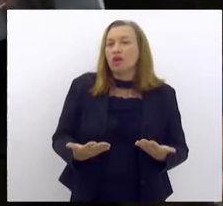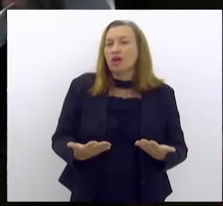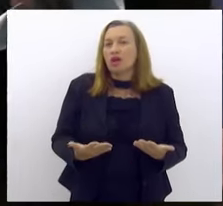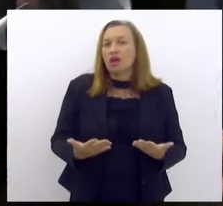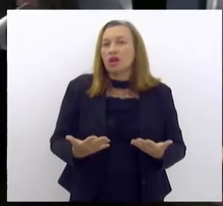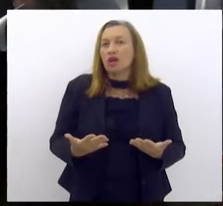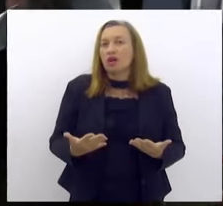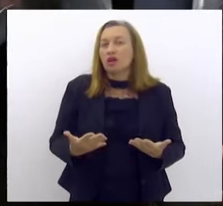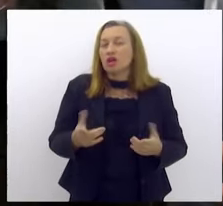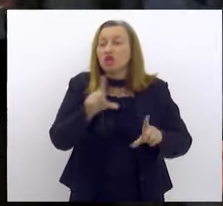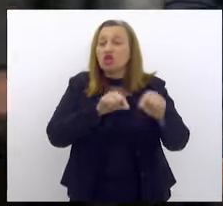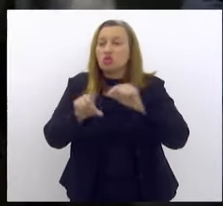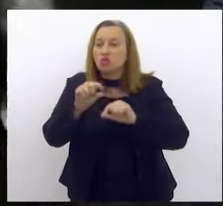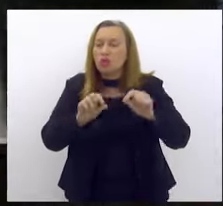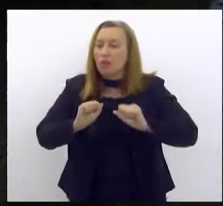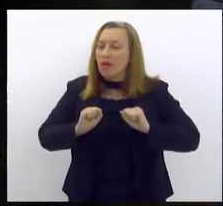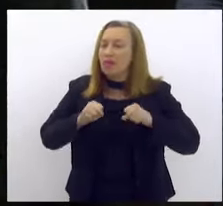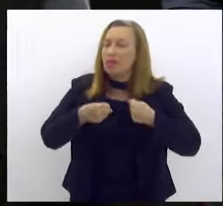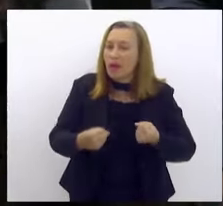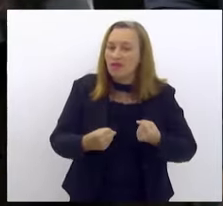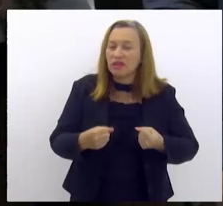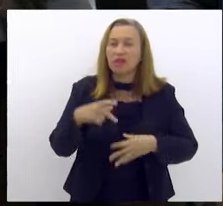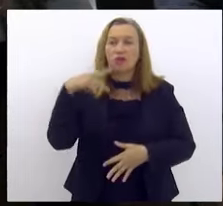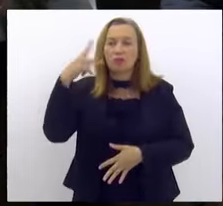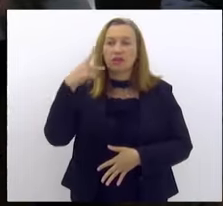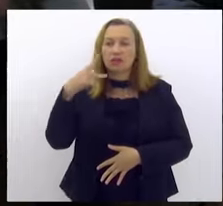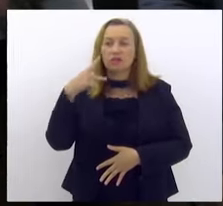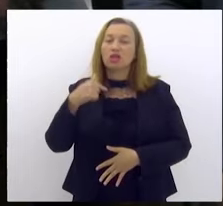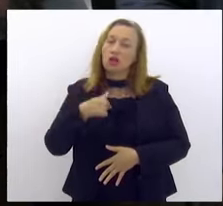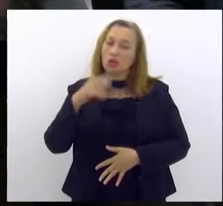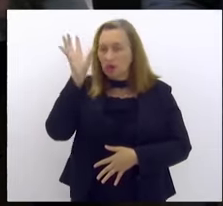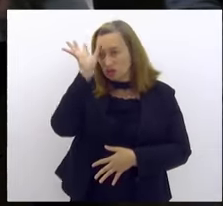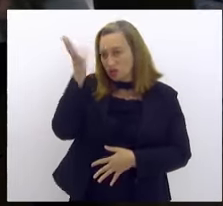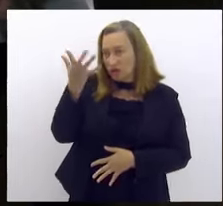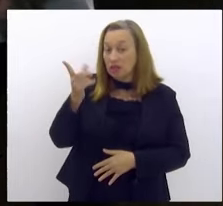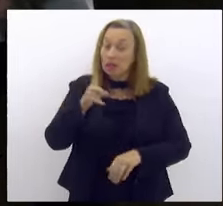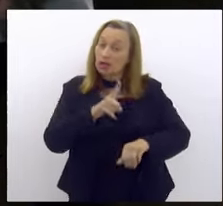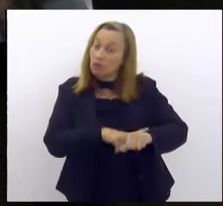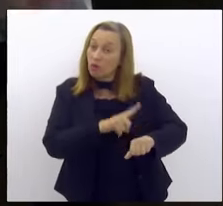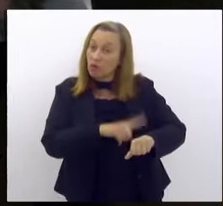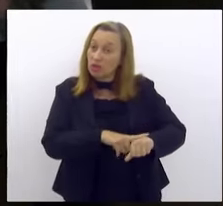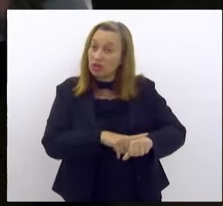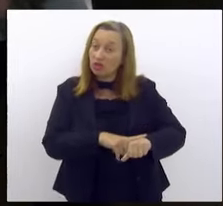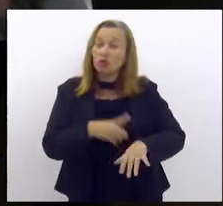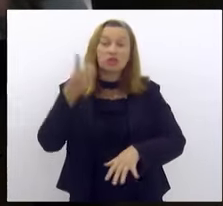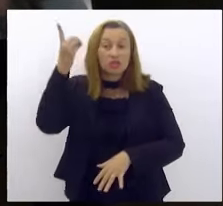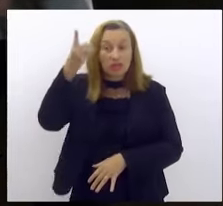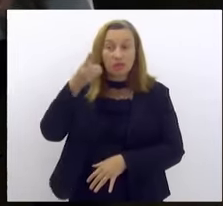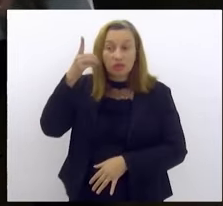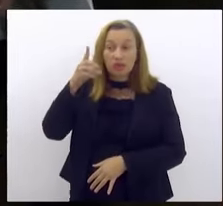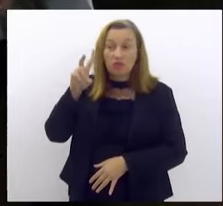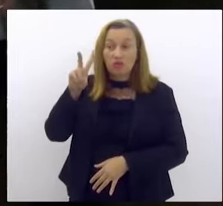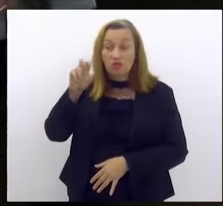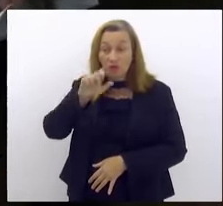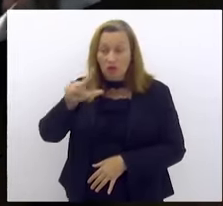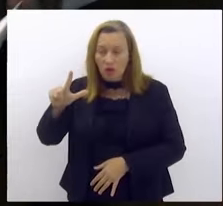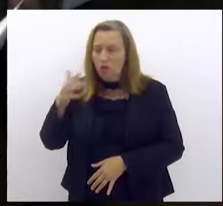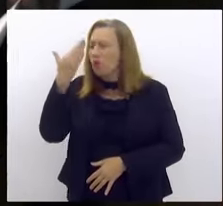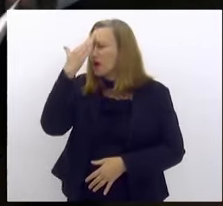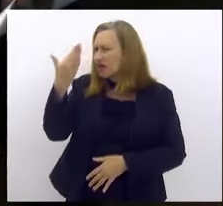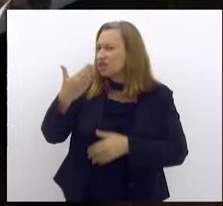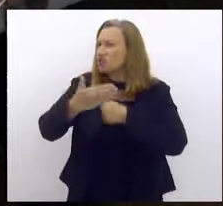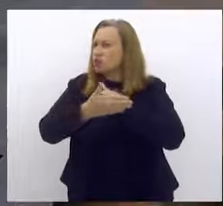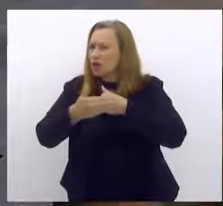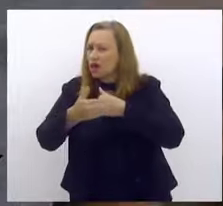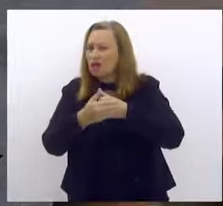para defender o parlamento, eu não hesitarei em tomar. Naquele momento, por exemplo, o deputado Val, a quem eu agradeço todo o carinho,